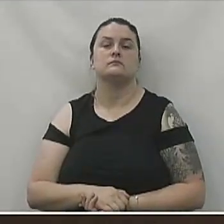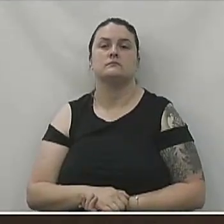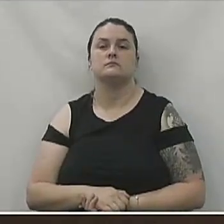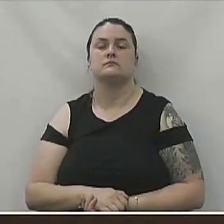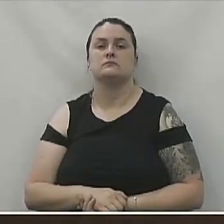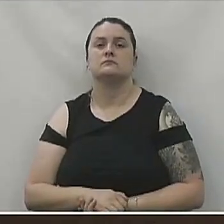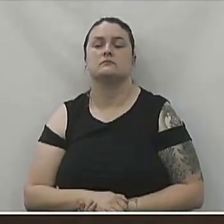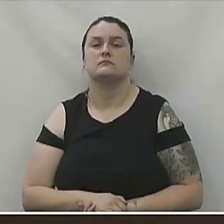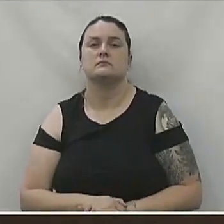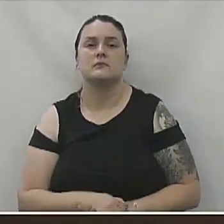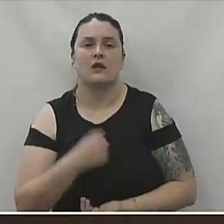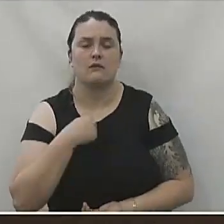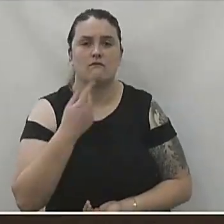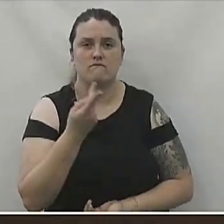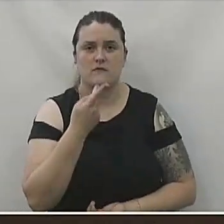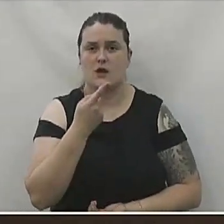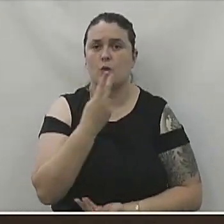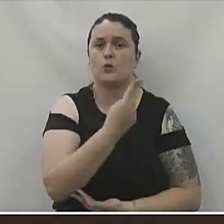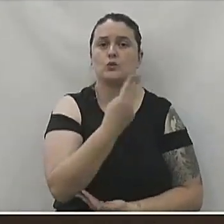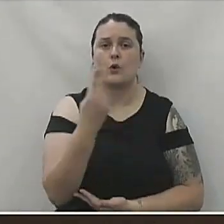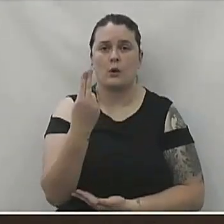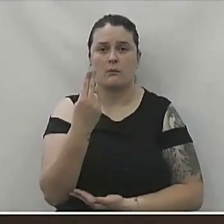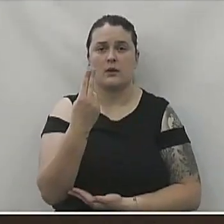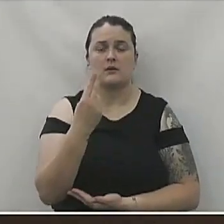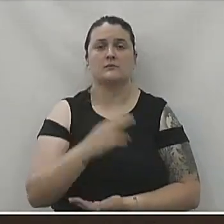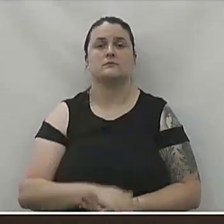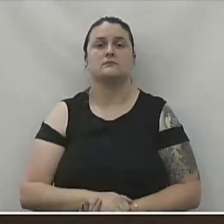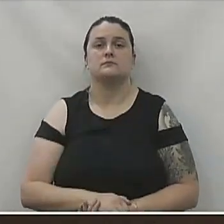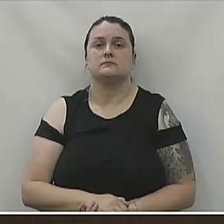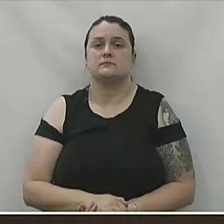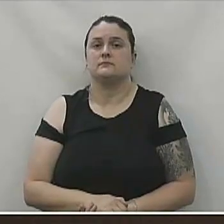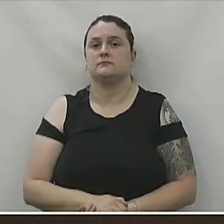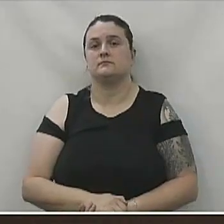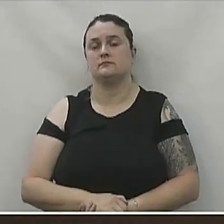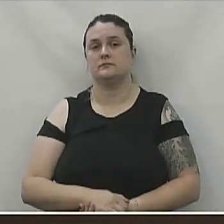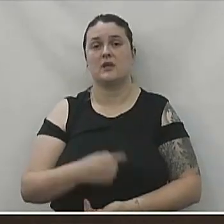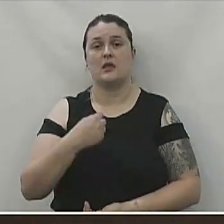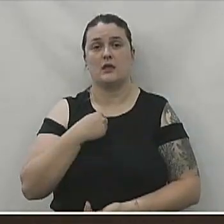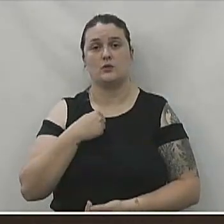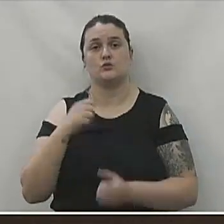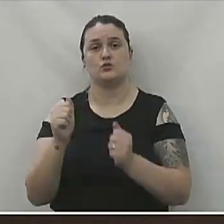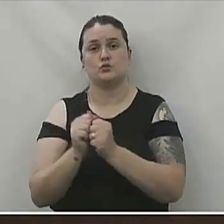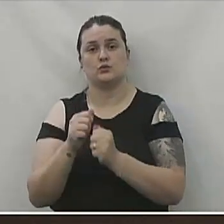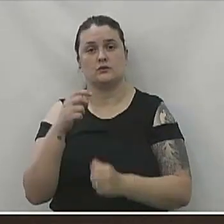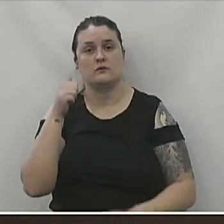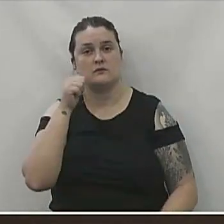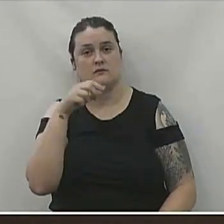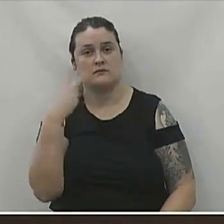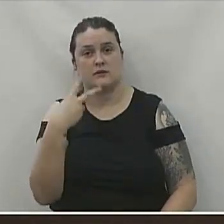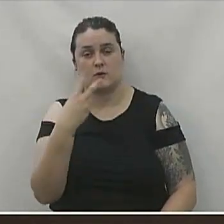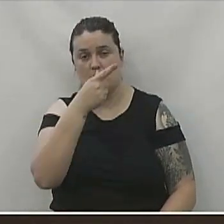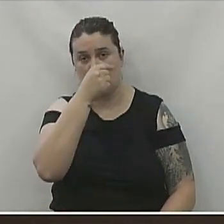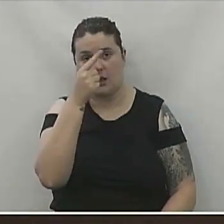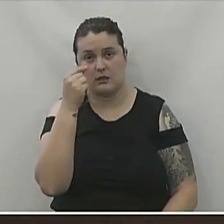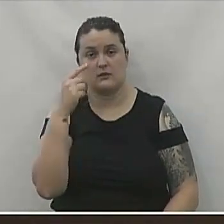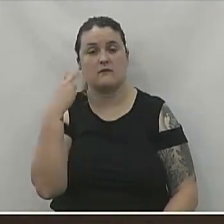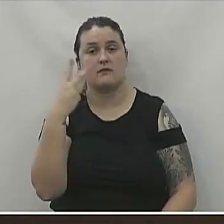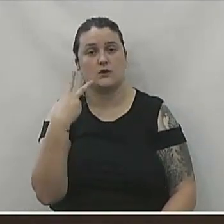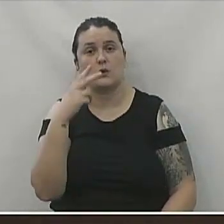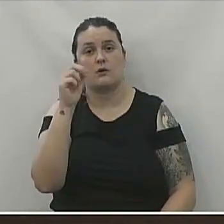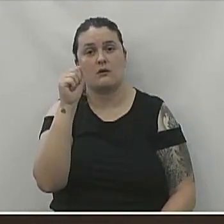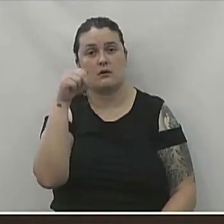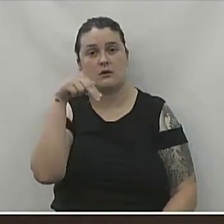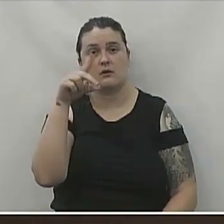faz questão de citar eu junto com a vereador alandra com o vereador